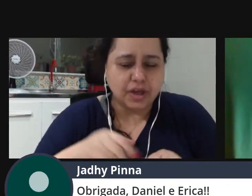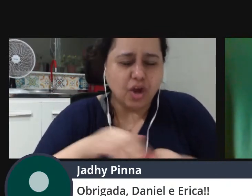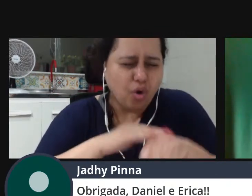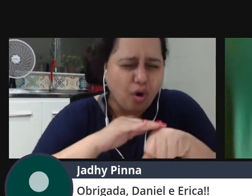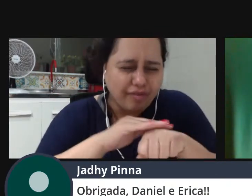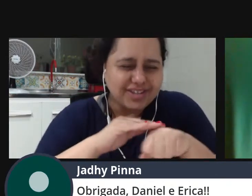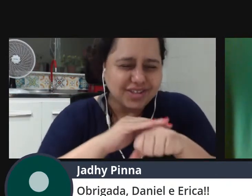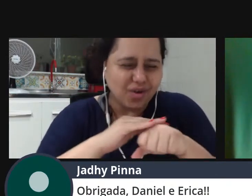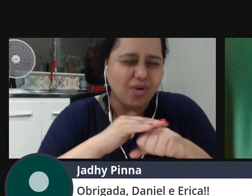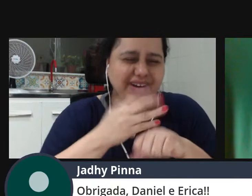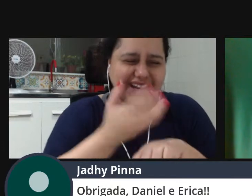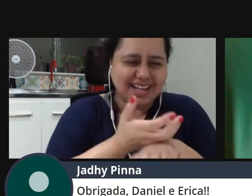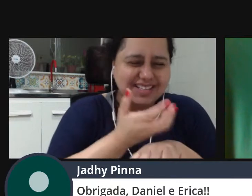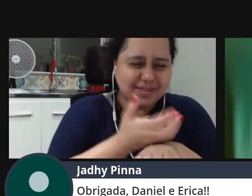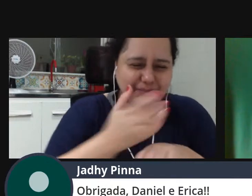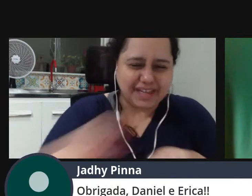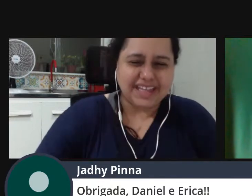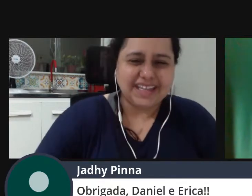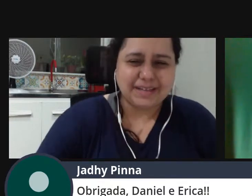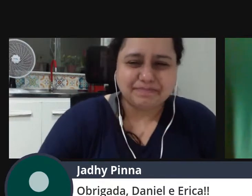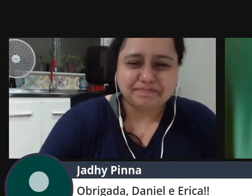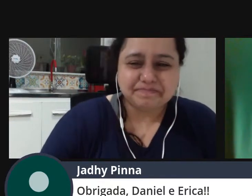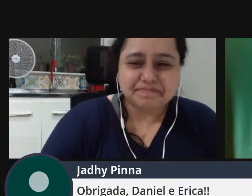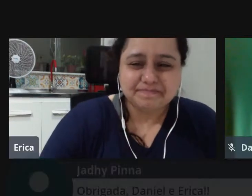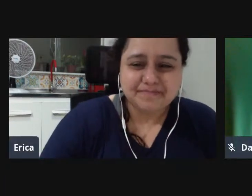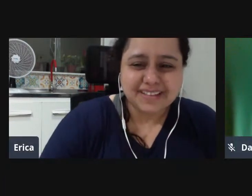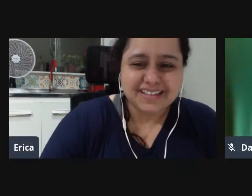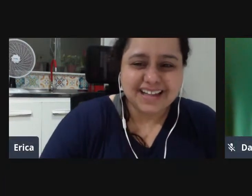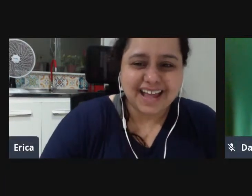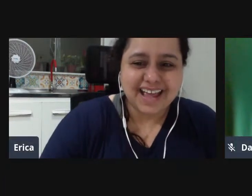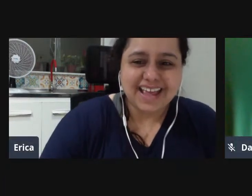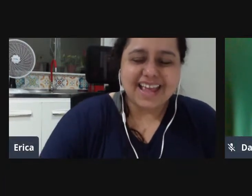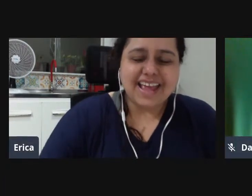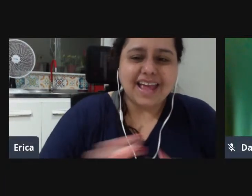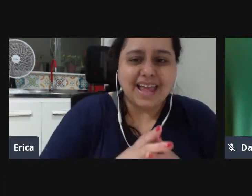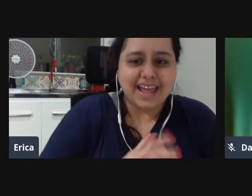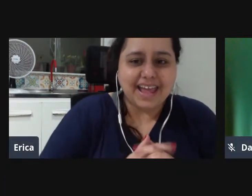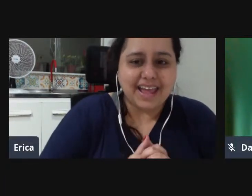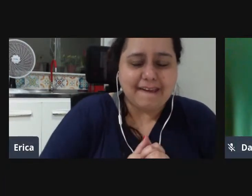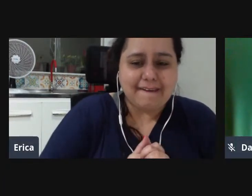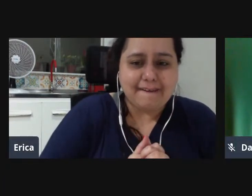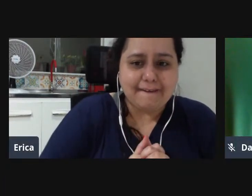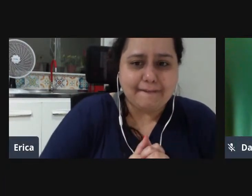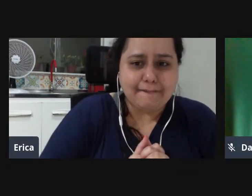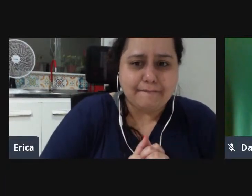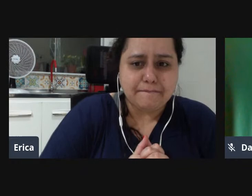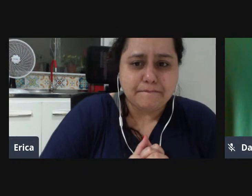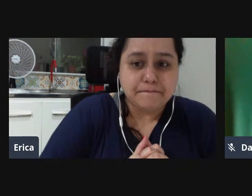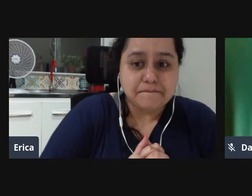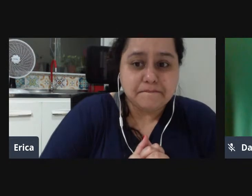gente conversou, né, na disciplina, né?